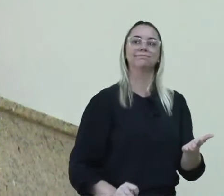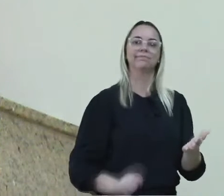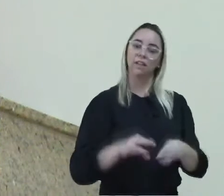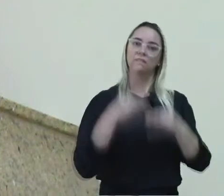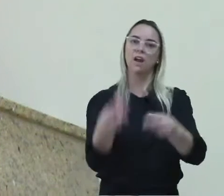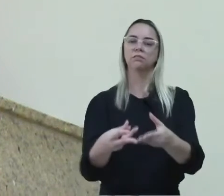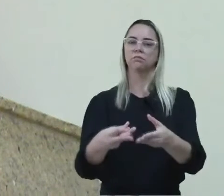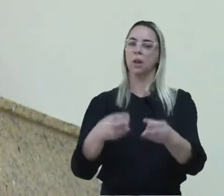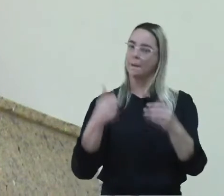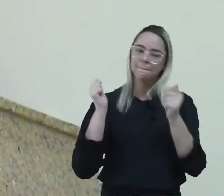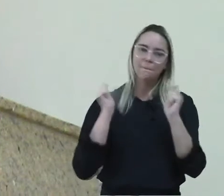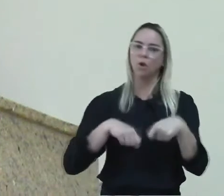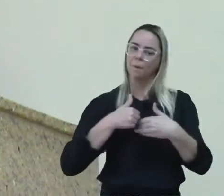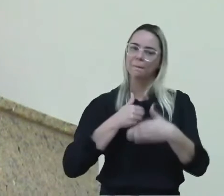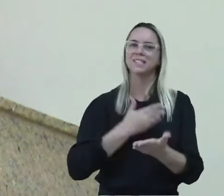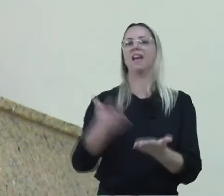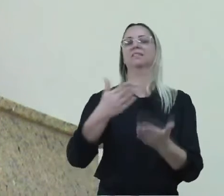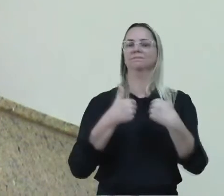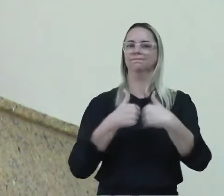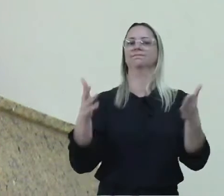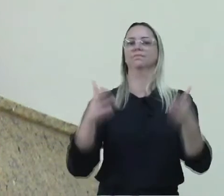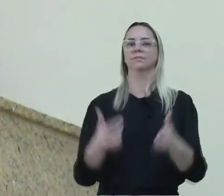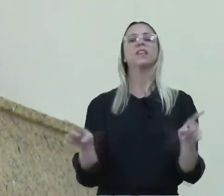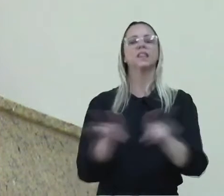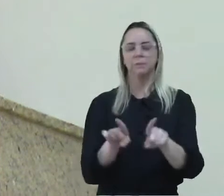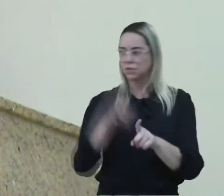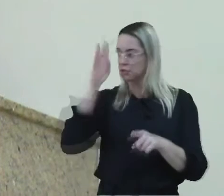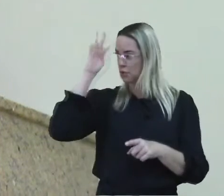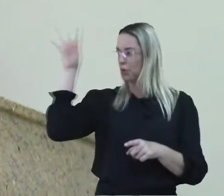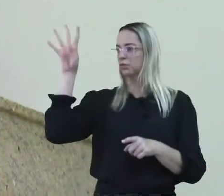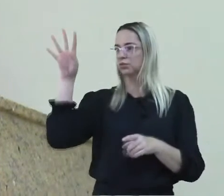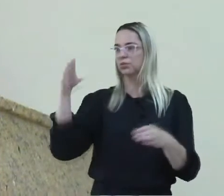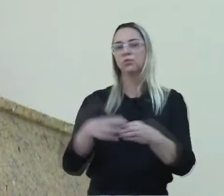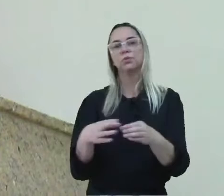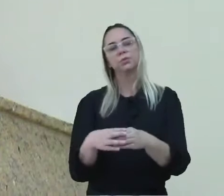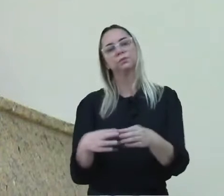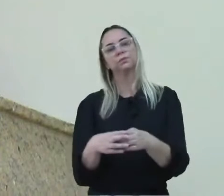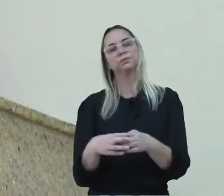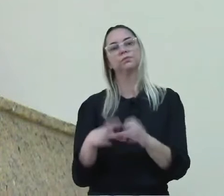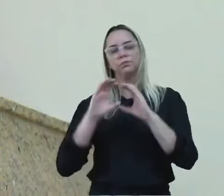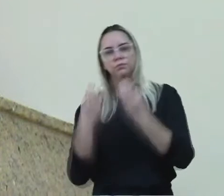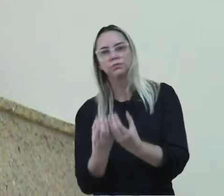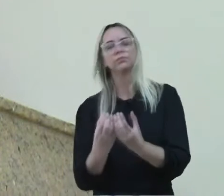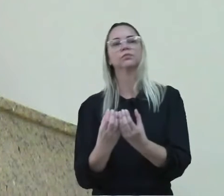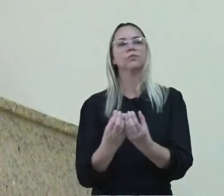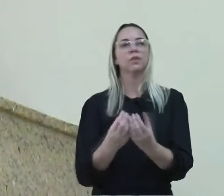ordem de serviço para a construção. E isso é um sonho também daquela comunidade, que foi um compromisso meu,